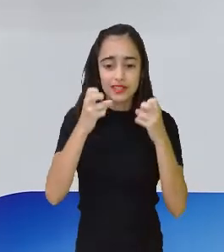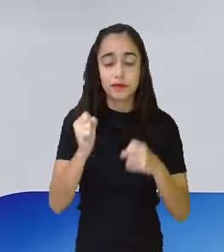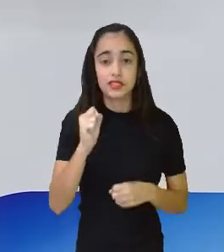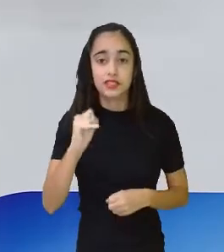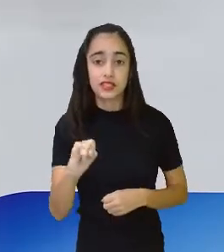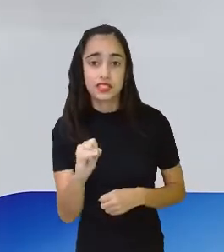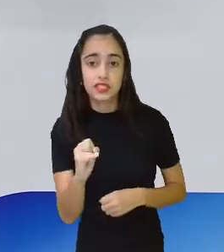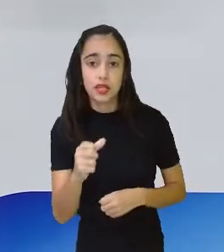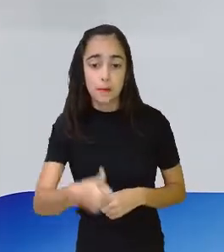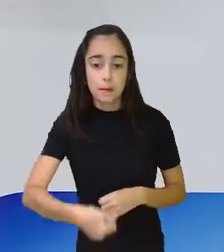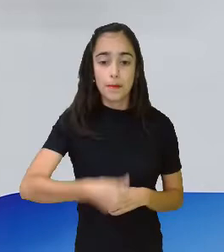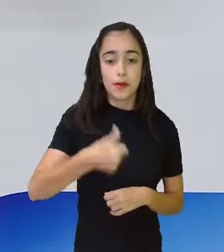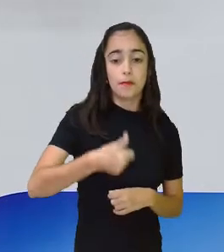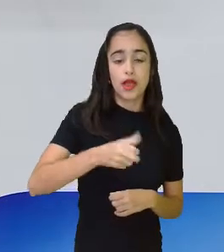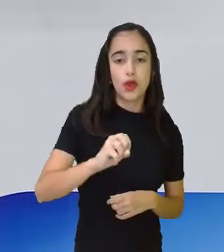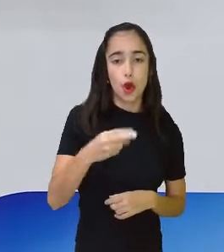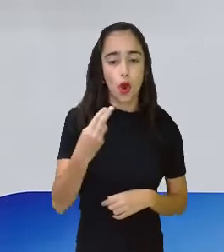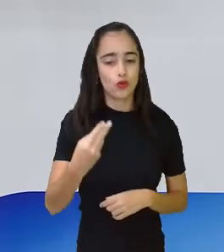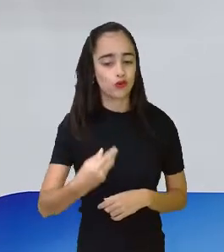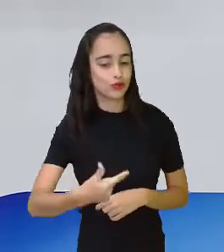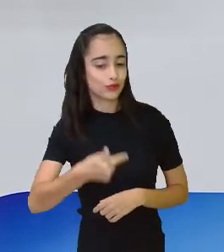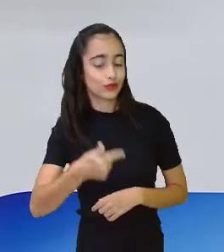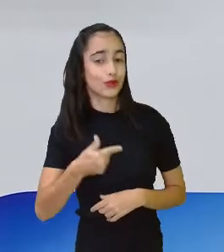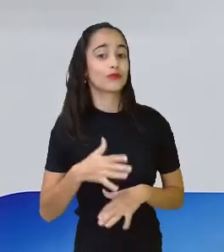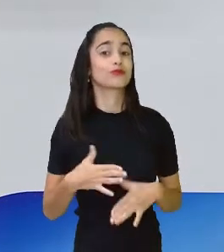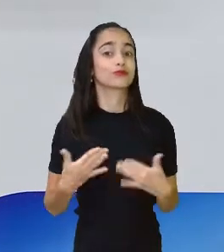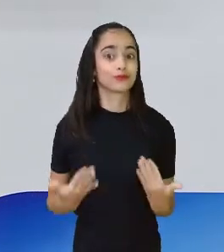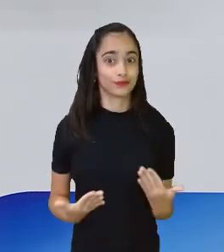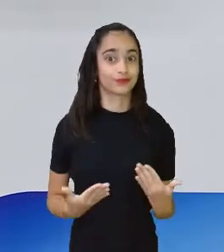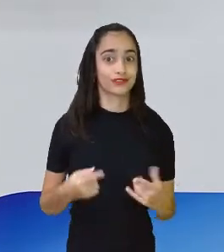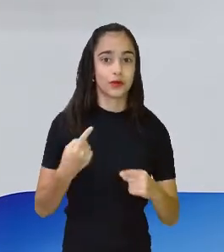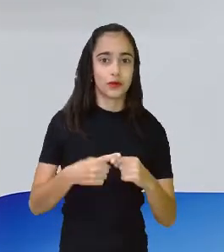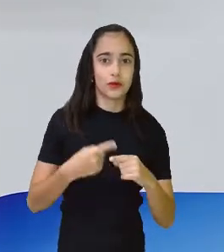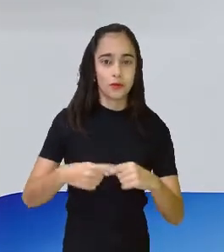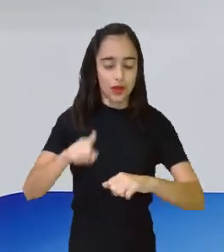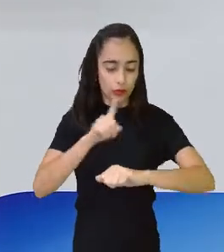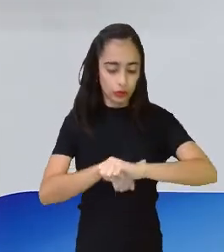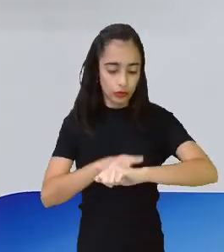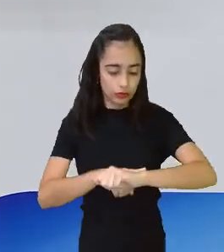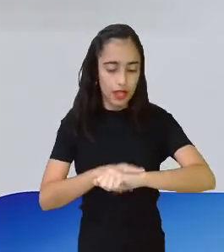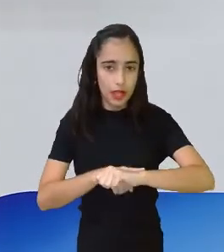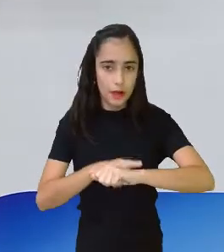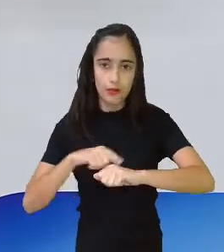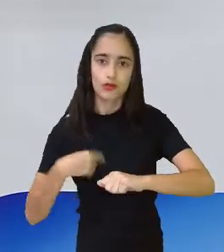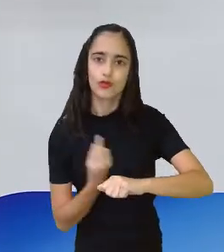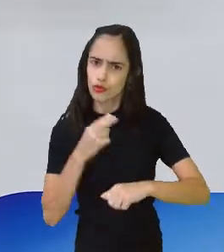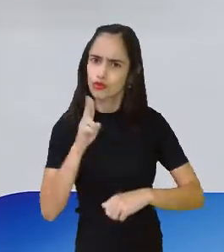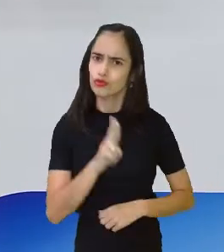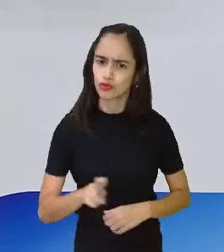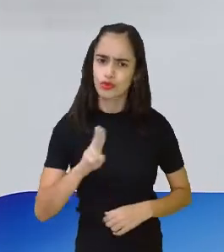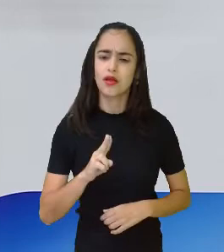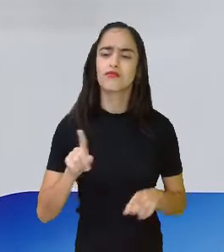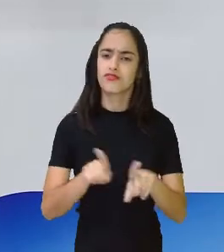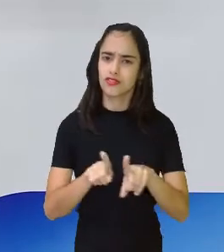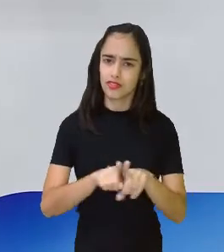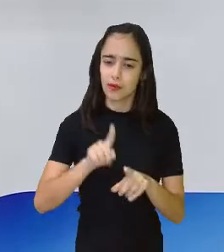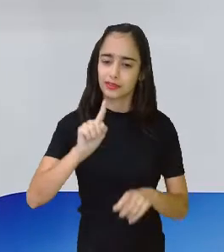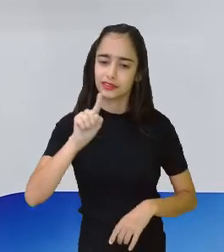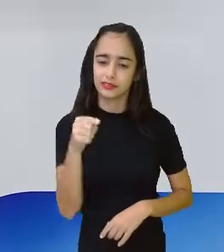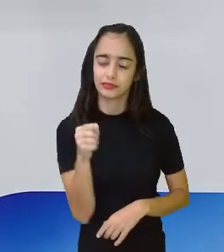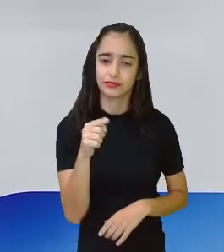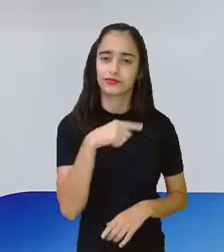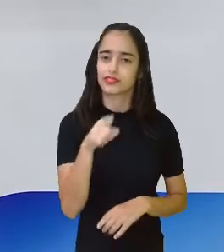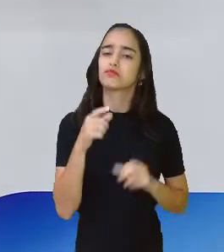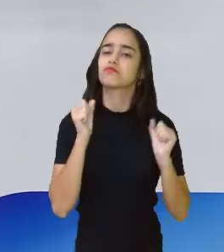alta velocidade, o tempo ele é medido em decimais, em milésimos de segundos, por exemplo. Você pode